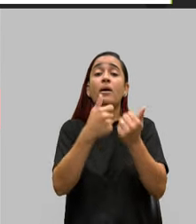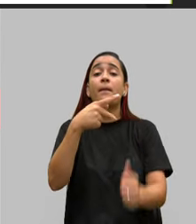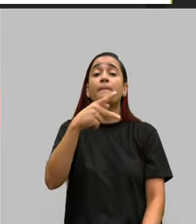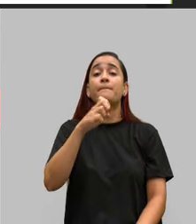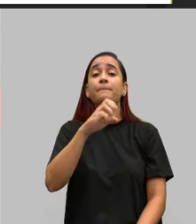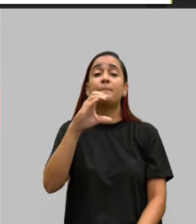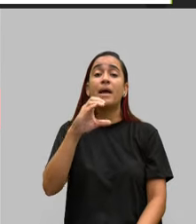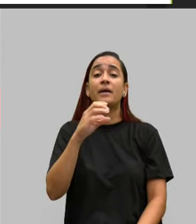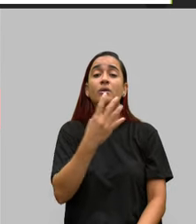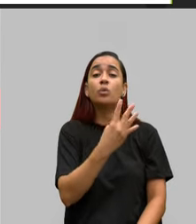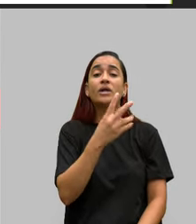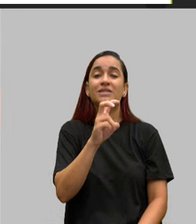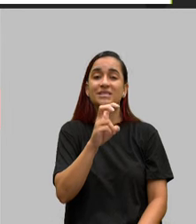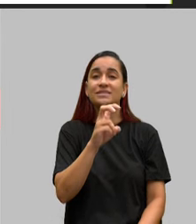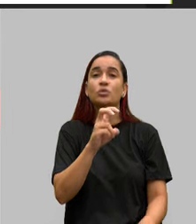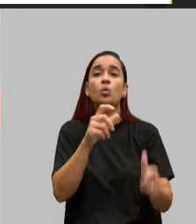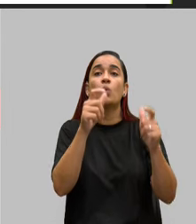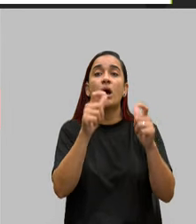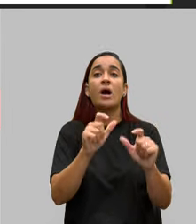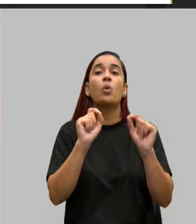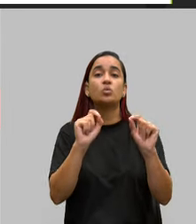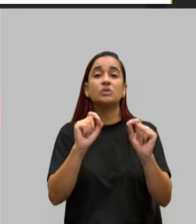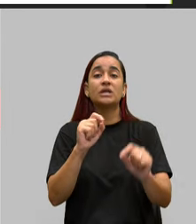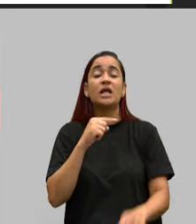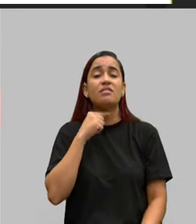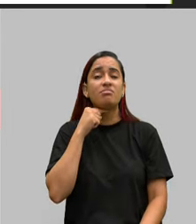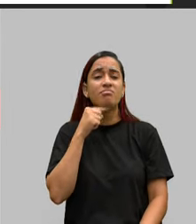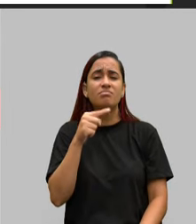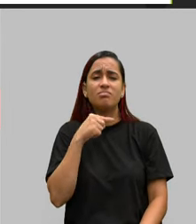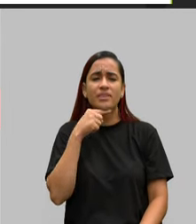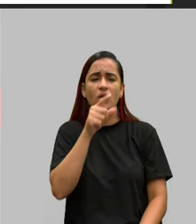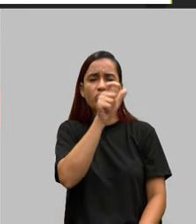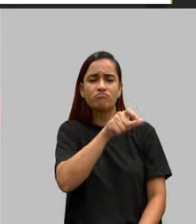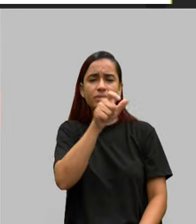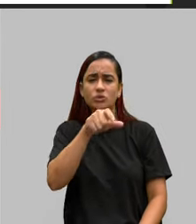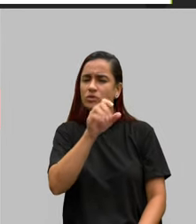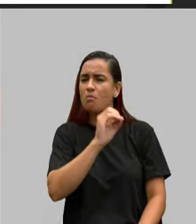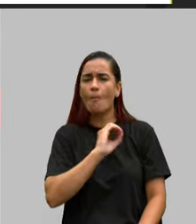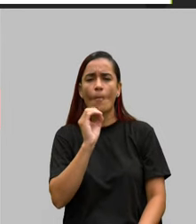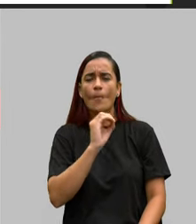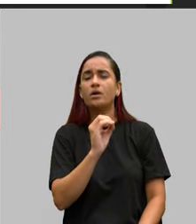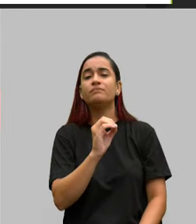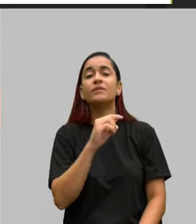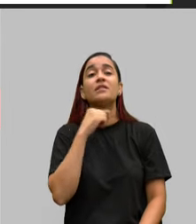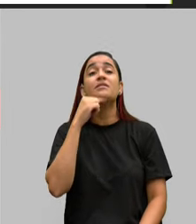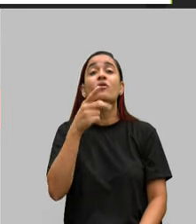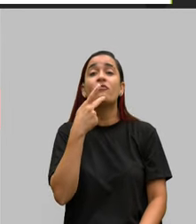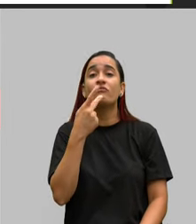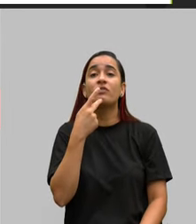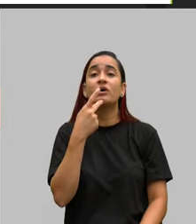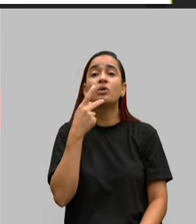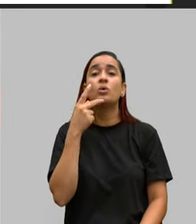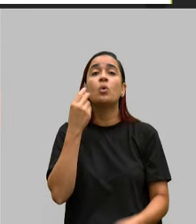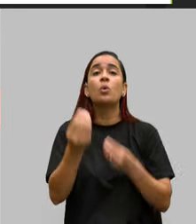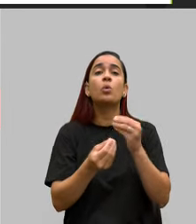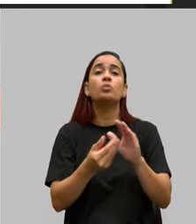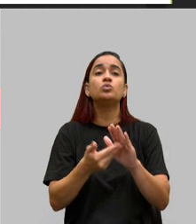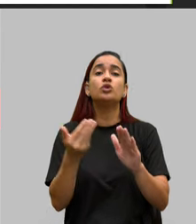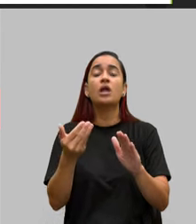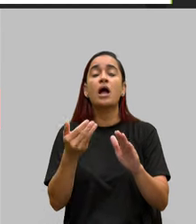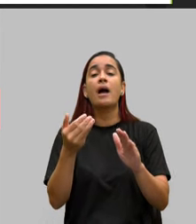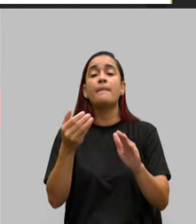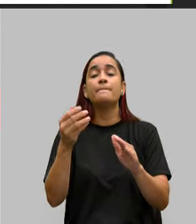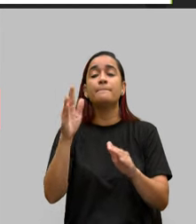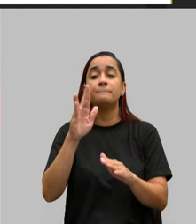45 onde nenhum deles nem Os ministros da suprema corte citou o portar maconha para tratamento